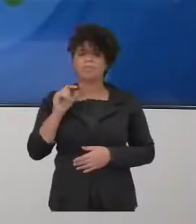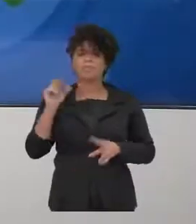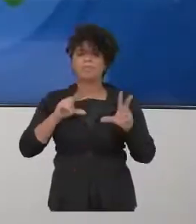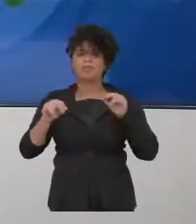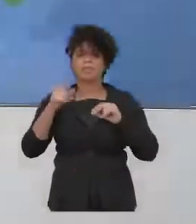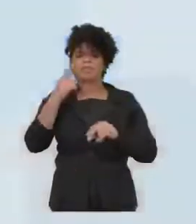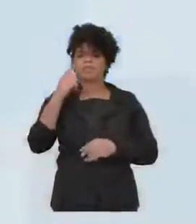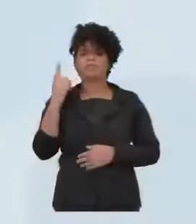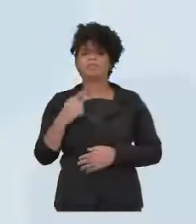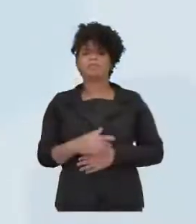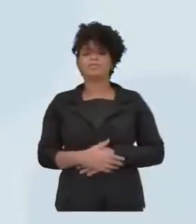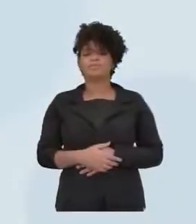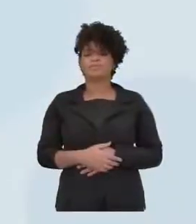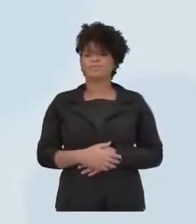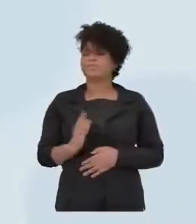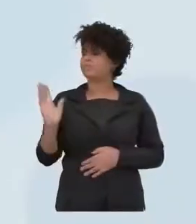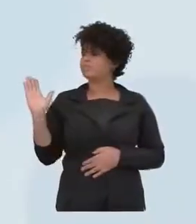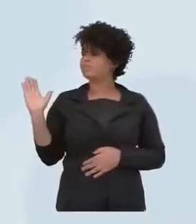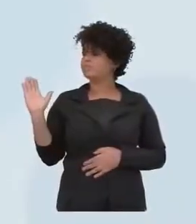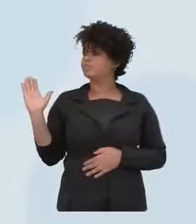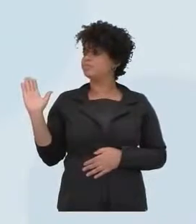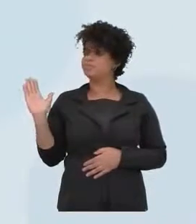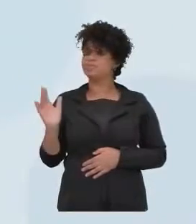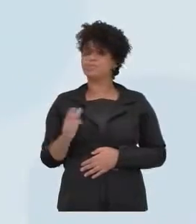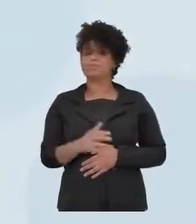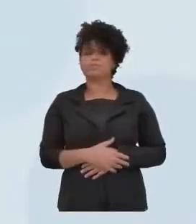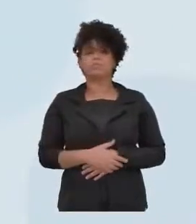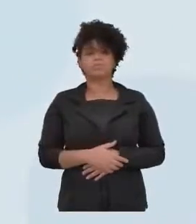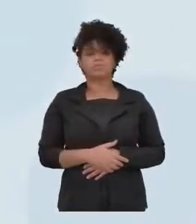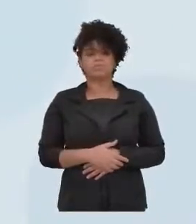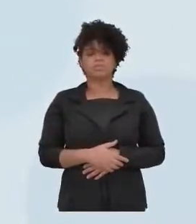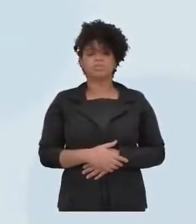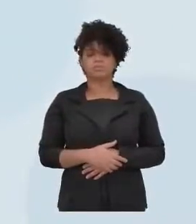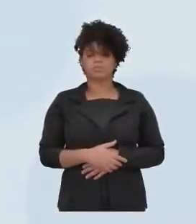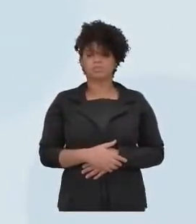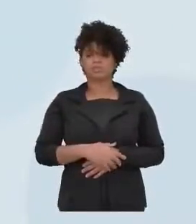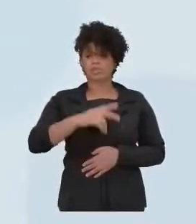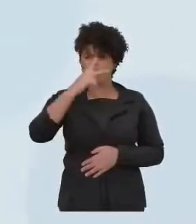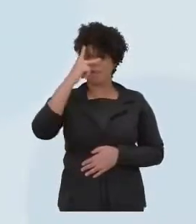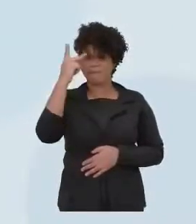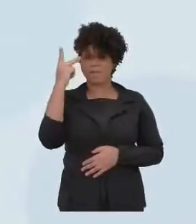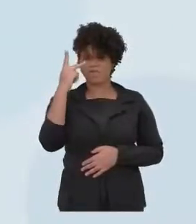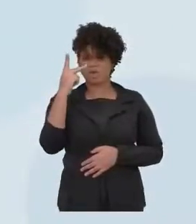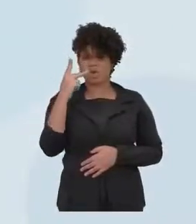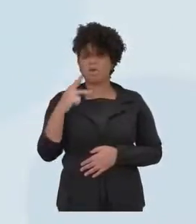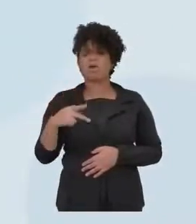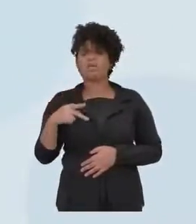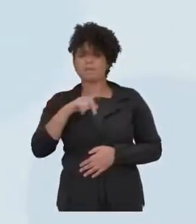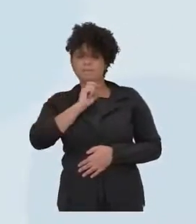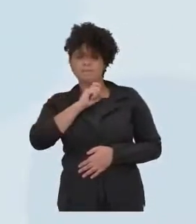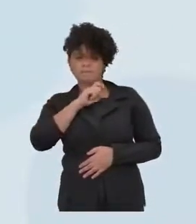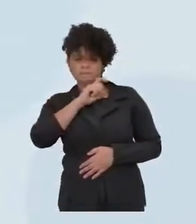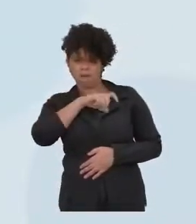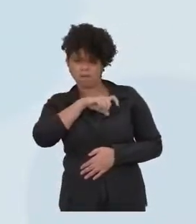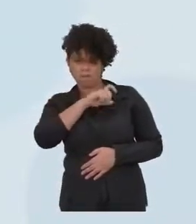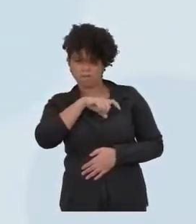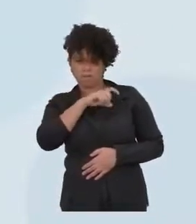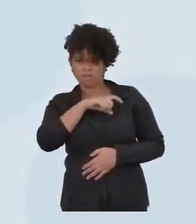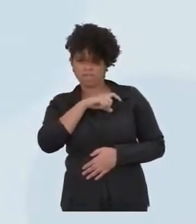tela. A sociedade tem o direito de tirar a vida de um criminoso? Pena de morte. Nossa, pesado isso,